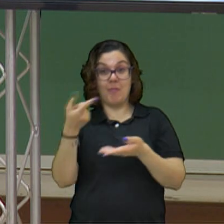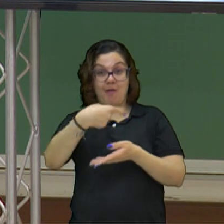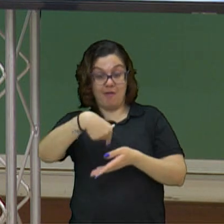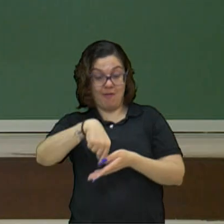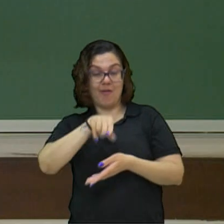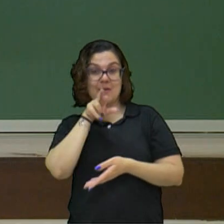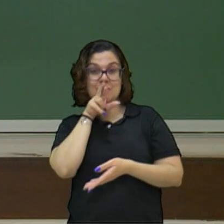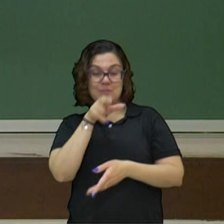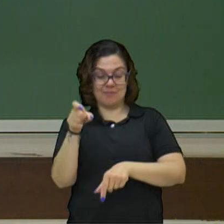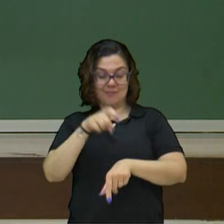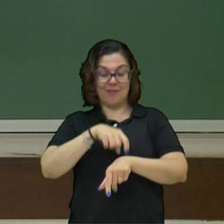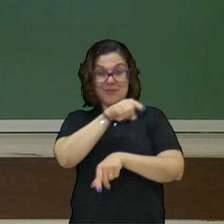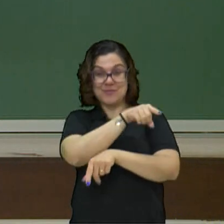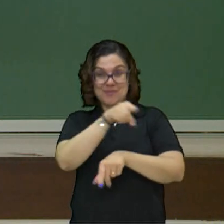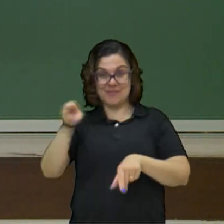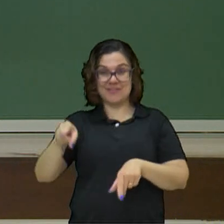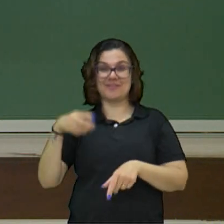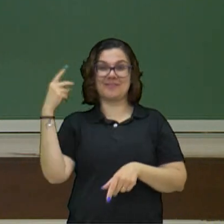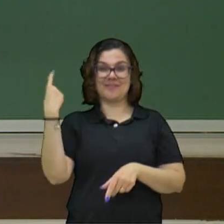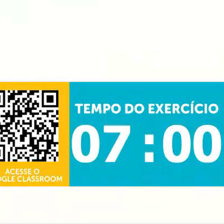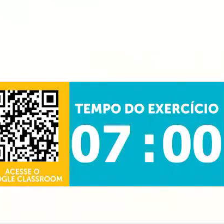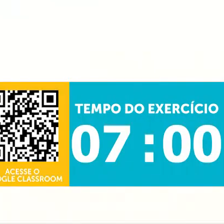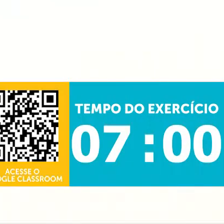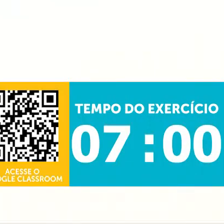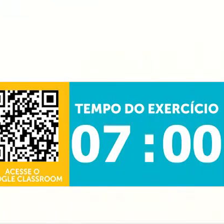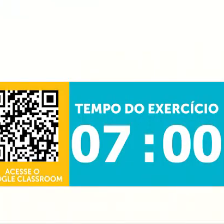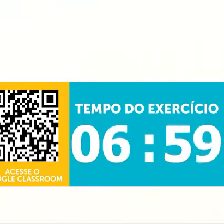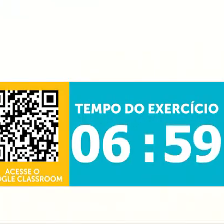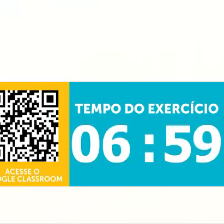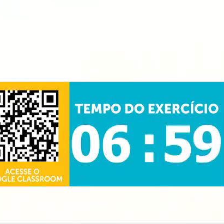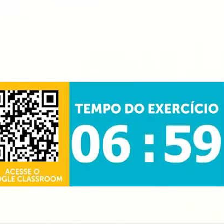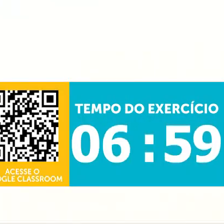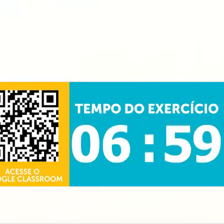copiar e responder esse relógio na tela para vocês